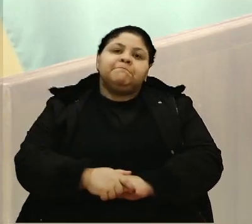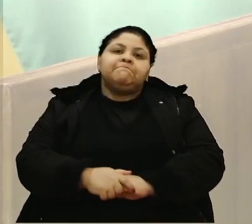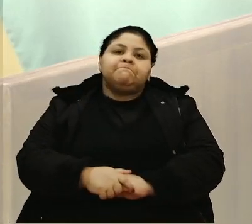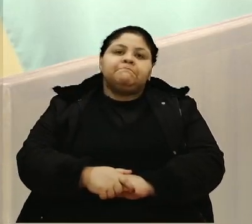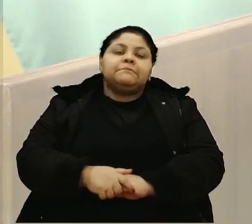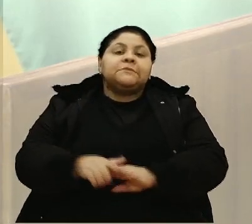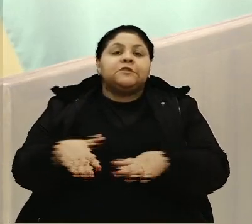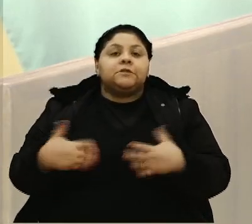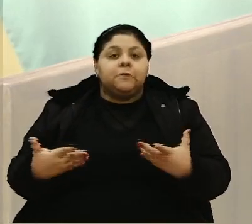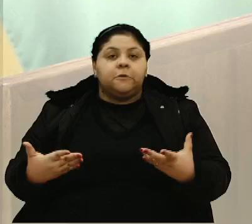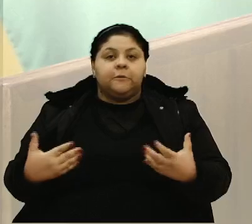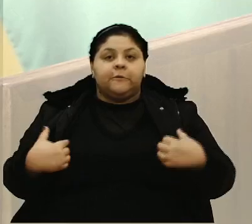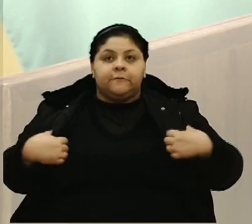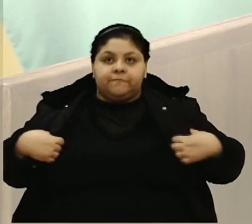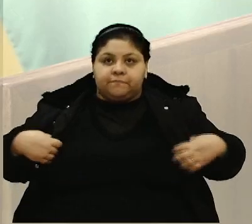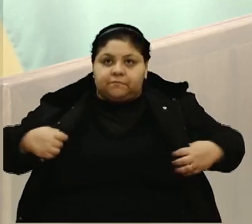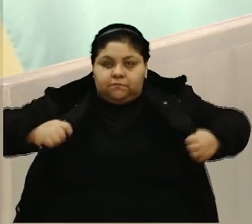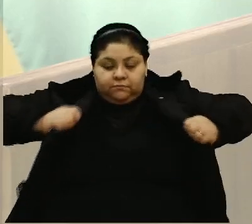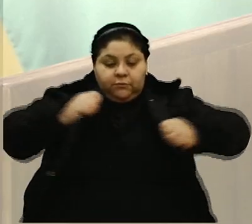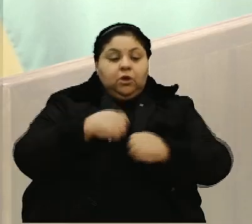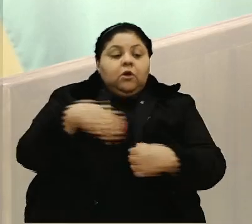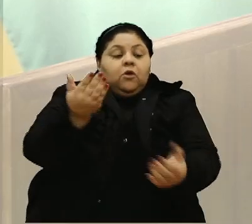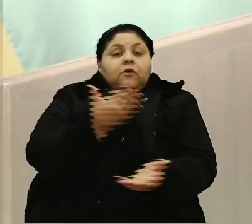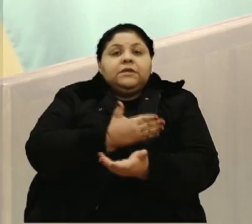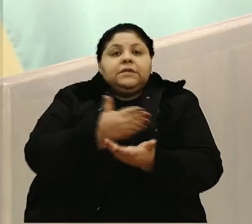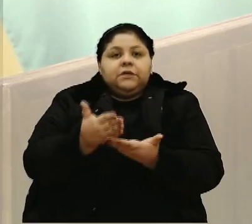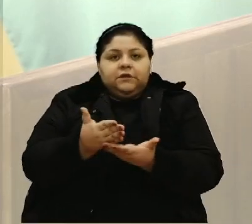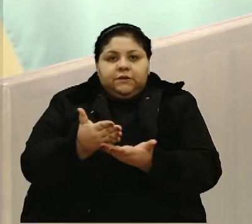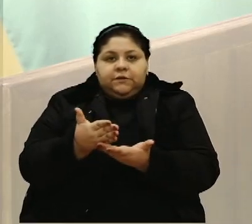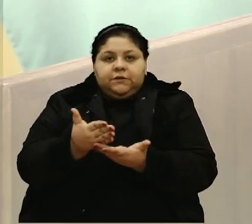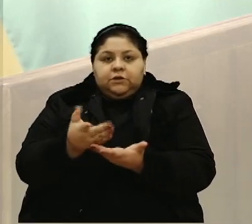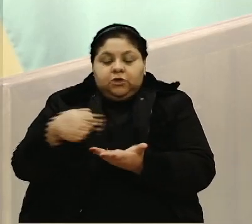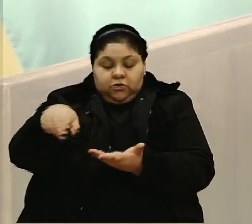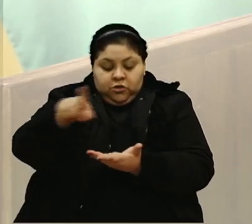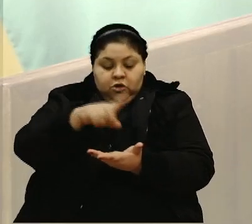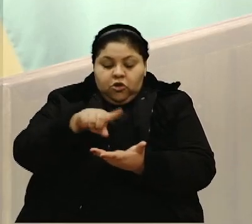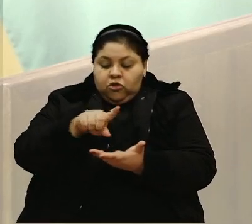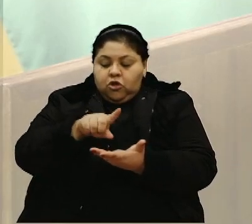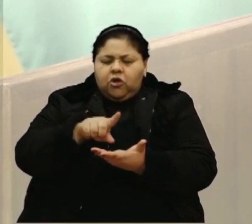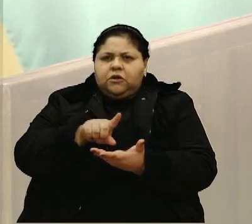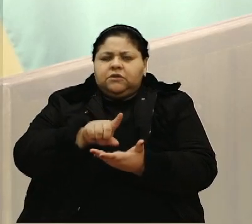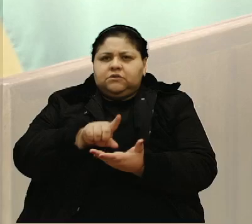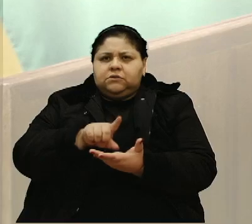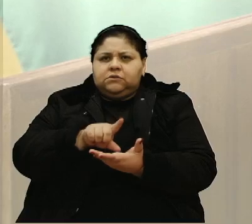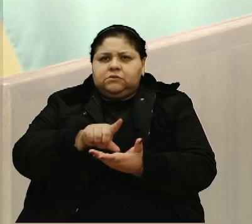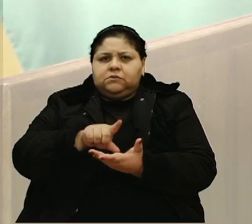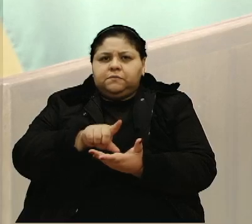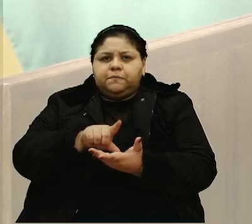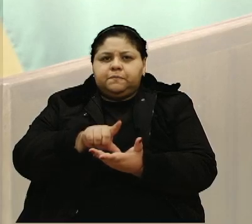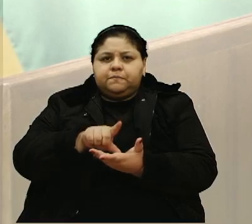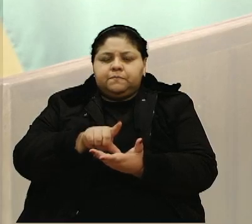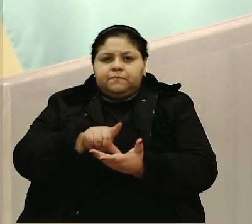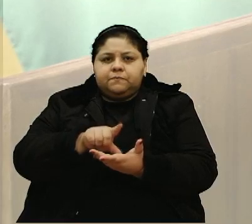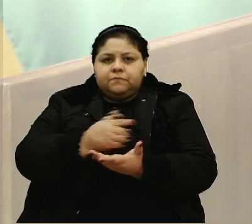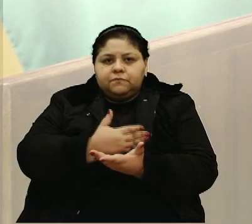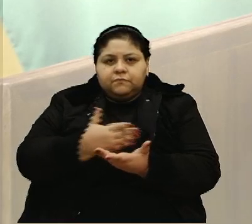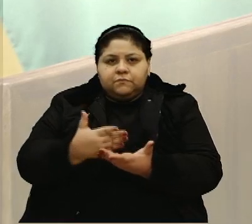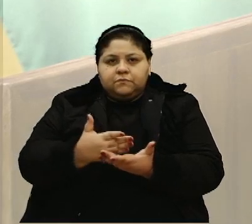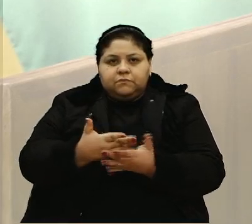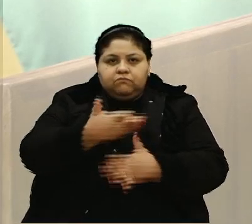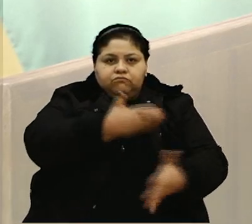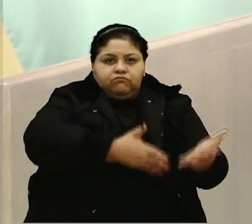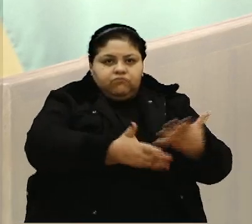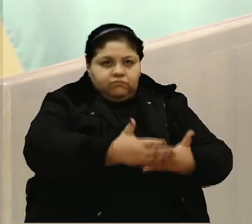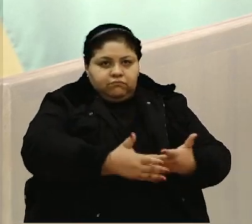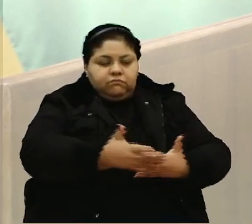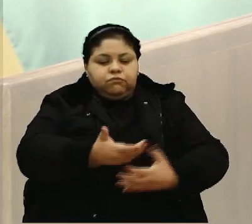Então, o início, nós devemos muito, o início do mutirão de